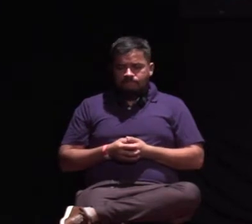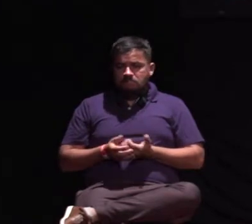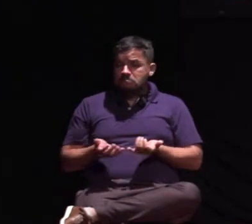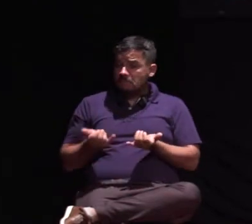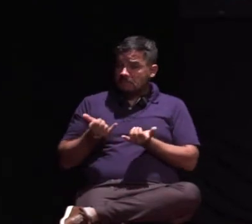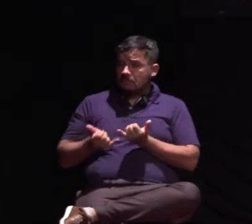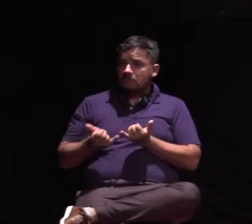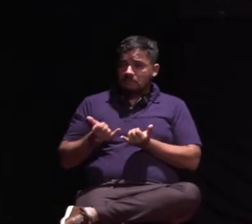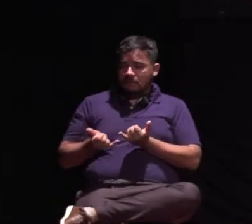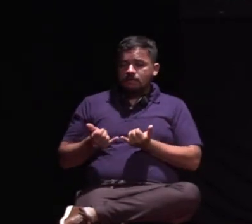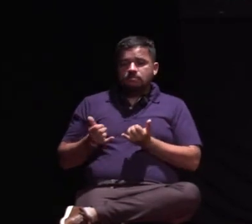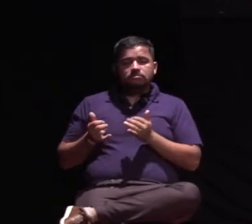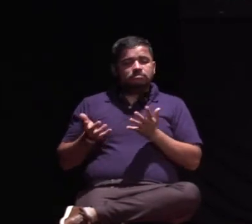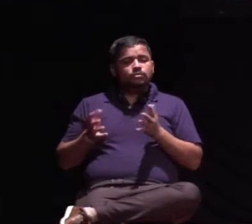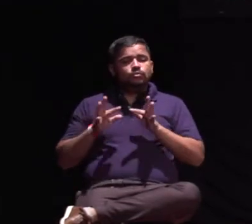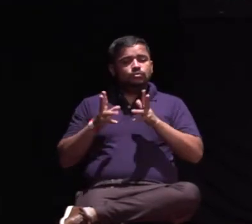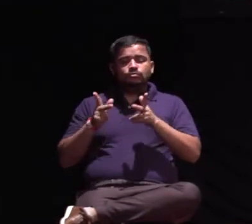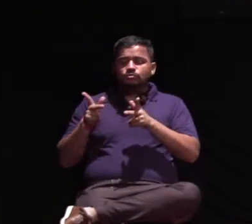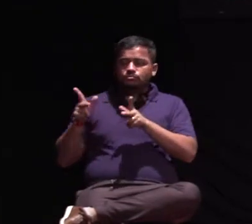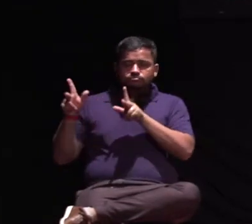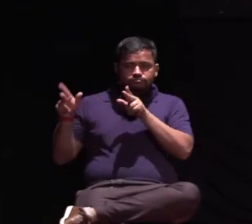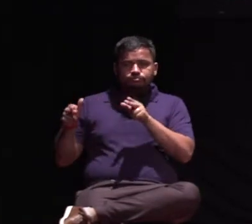também em todas as falas,